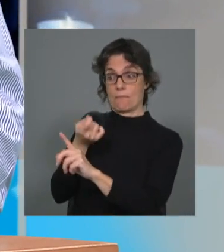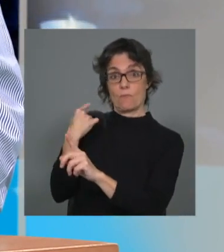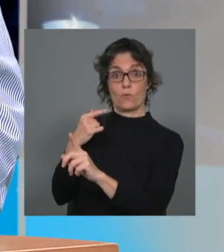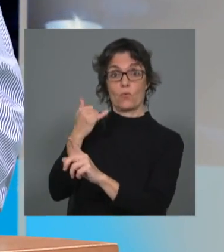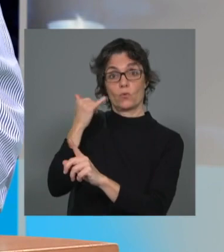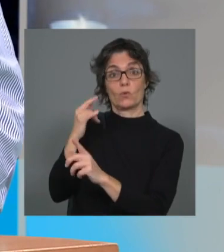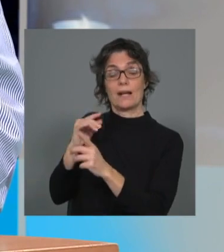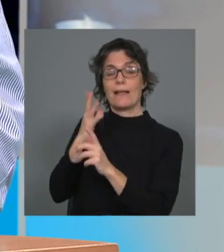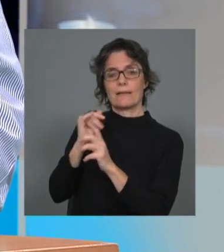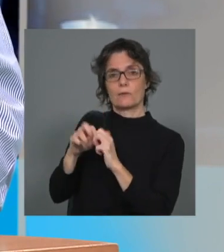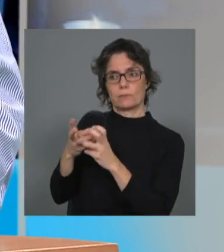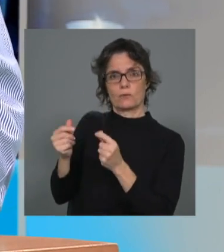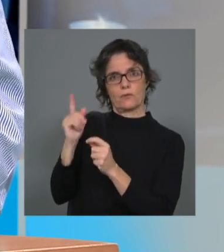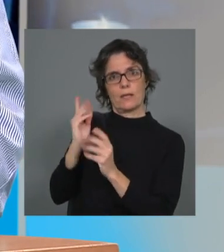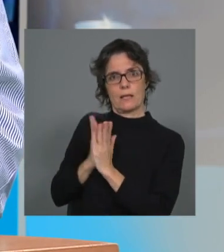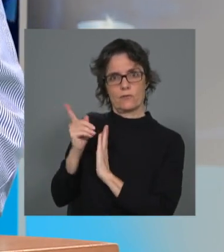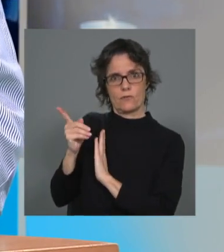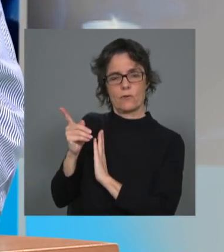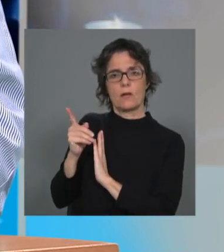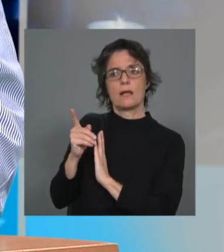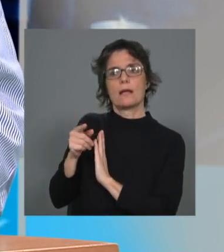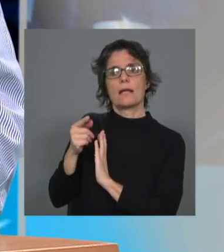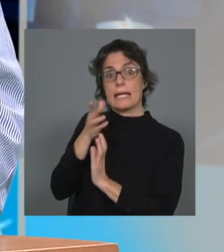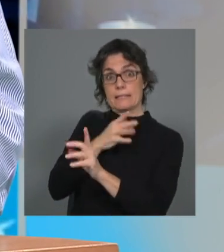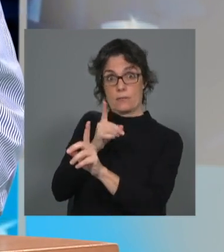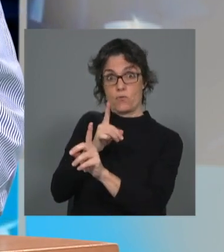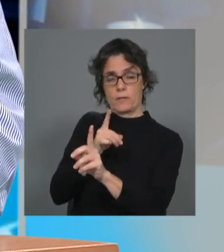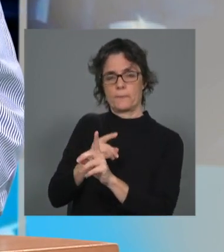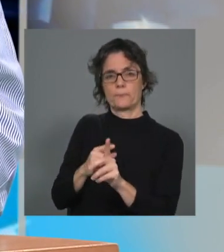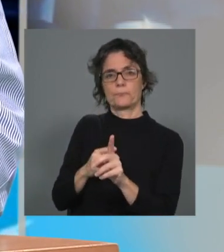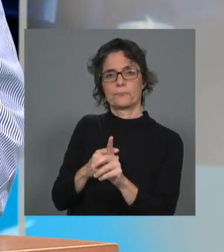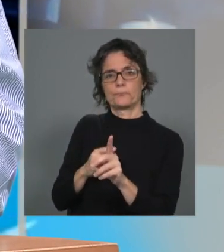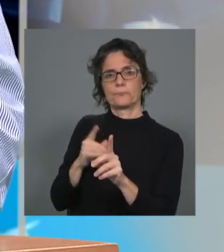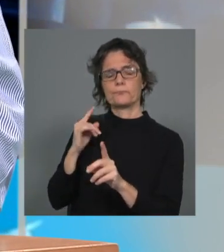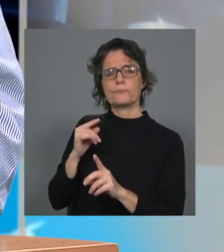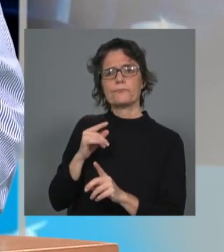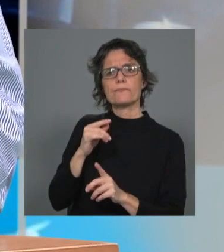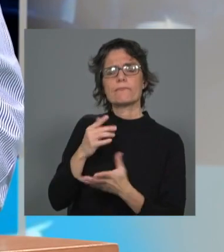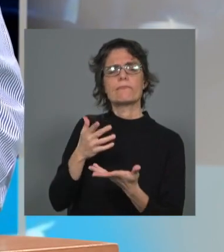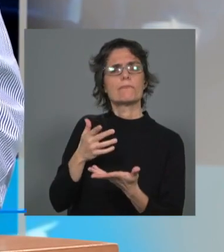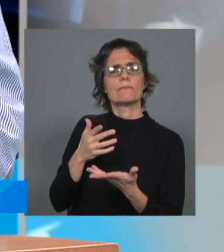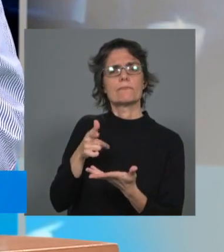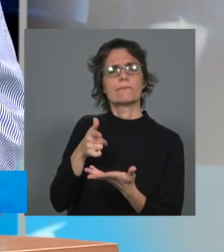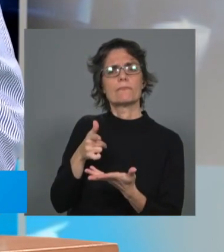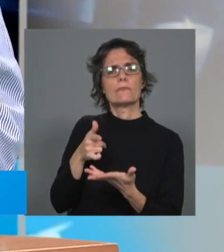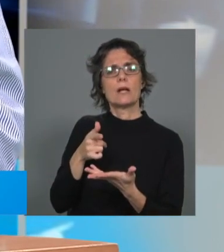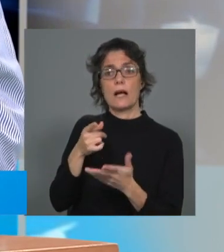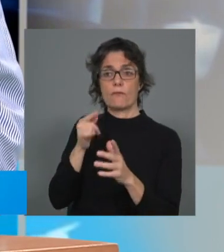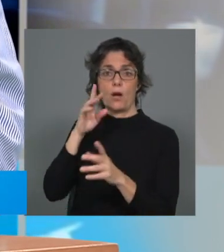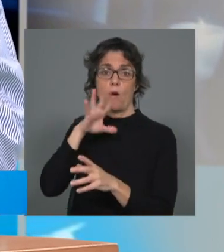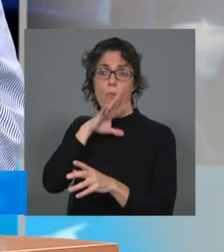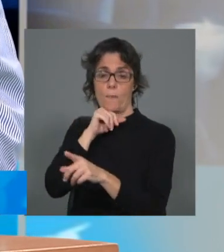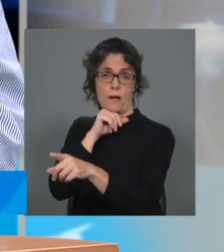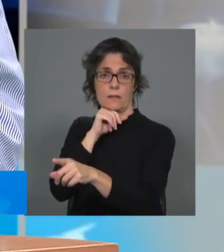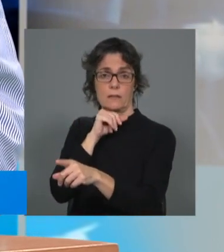coisas lá do colégio, e uma das coisas que me diziam era a importância, era por via de uma mãe que essa informação me